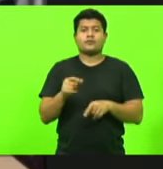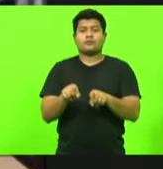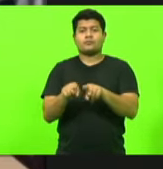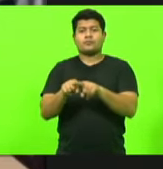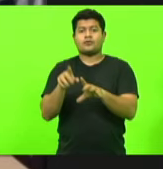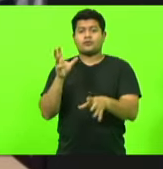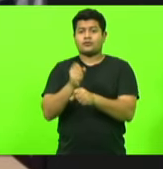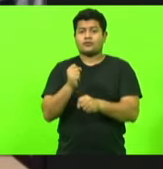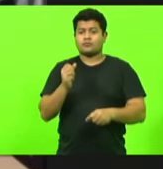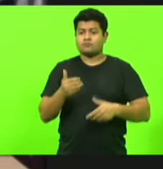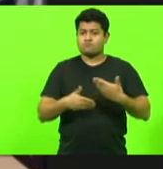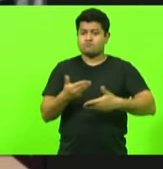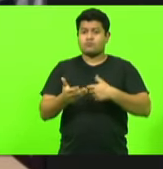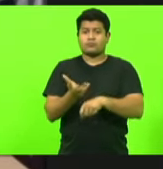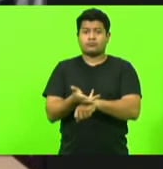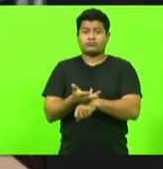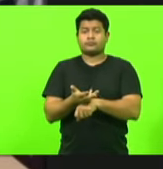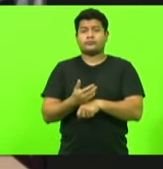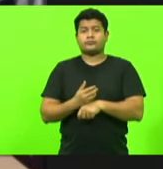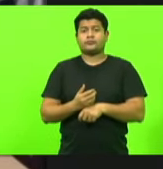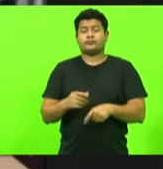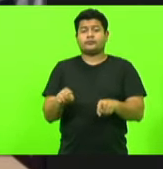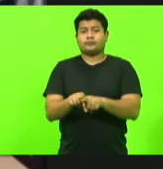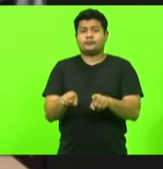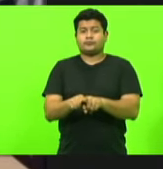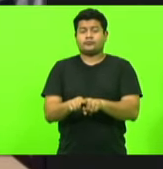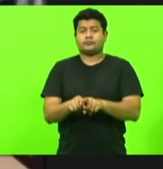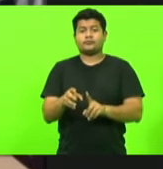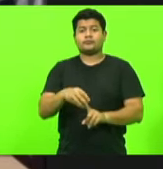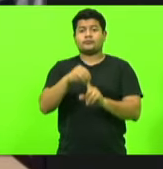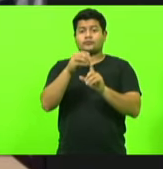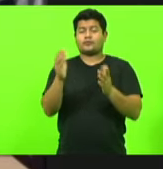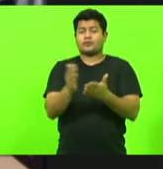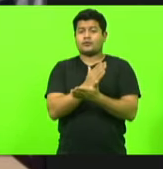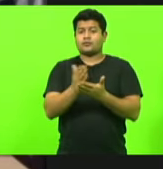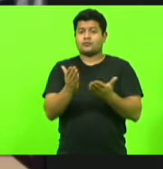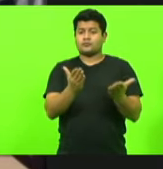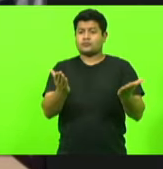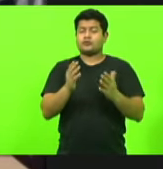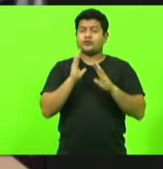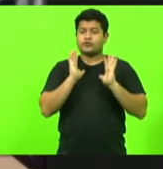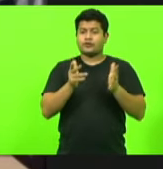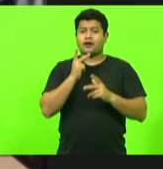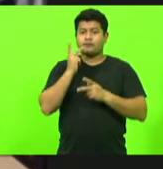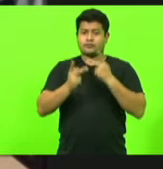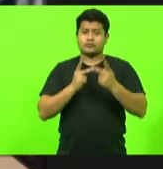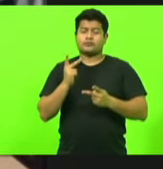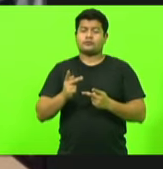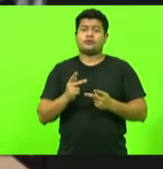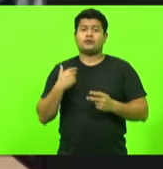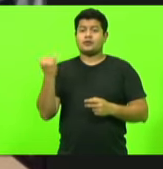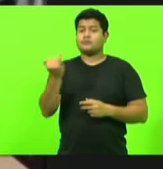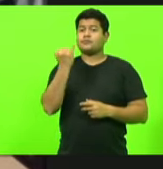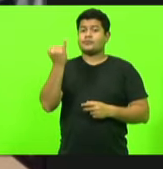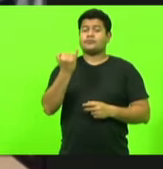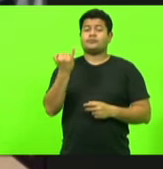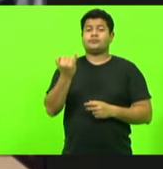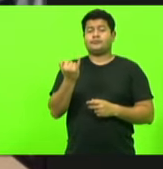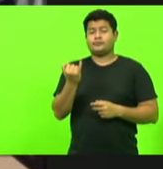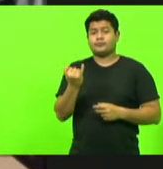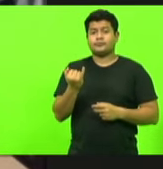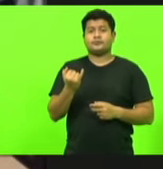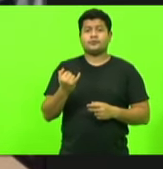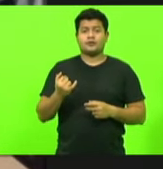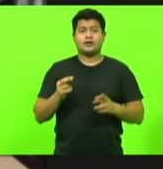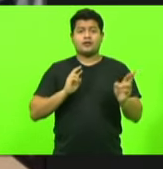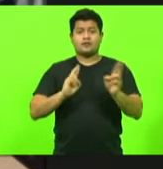nos trabalhos e reforçar também o que alguns colegas já falaram aqui, que também a importância das nossas